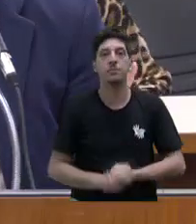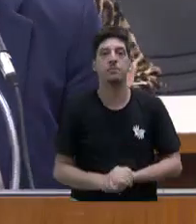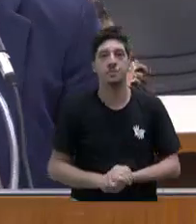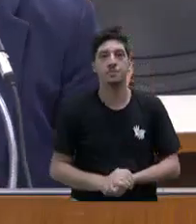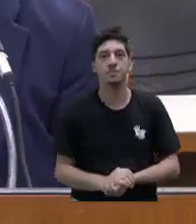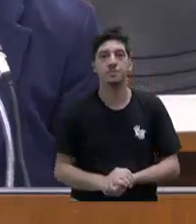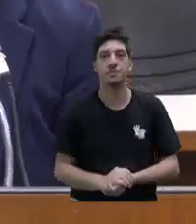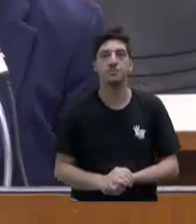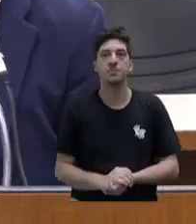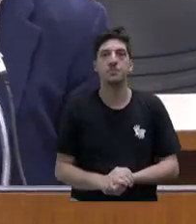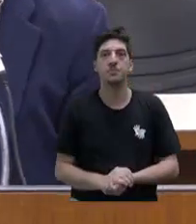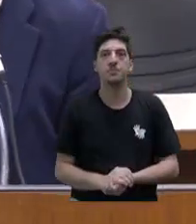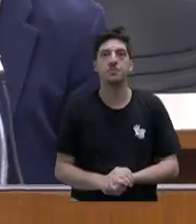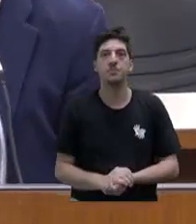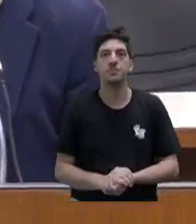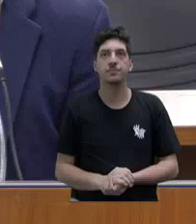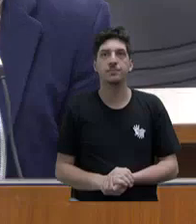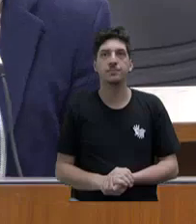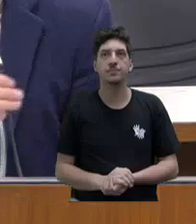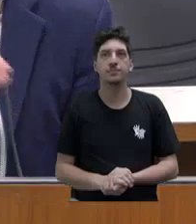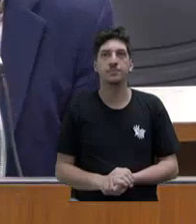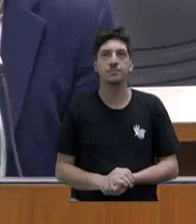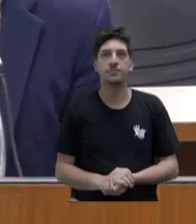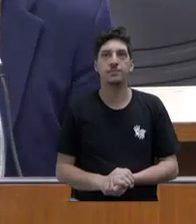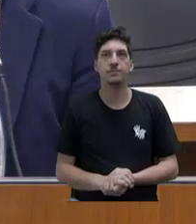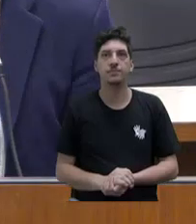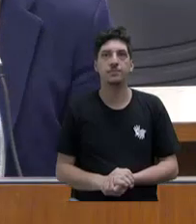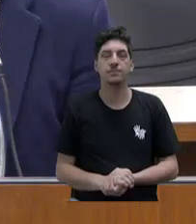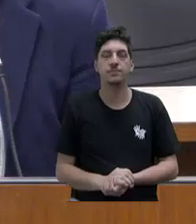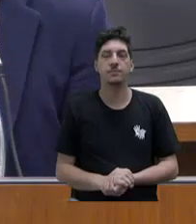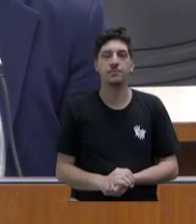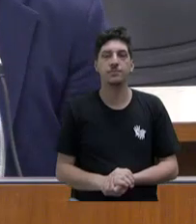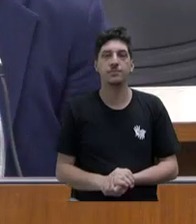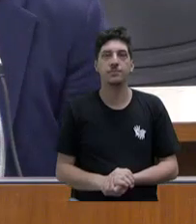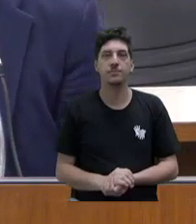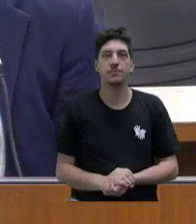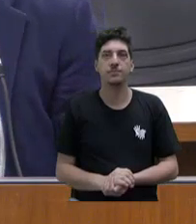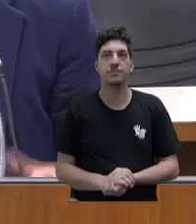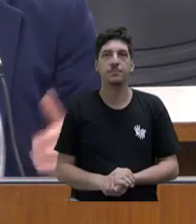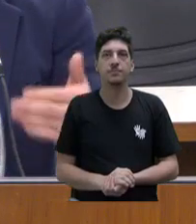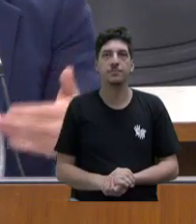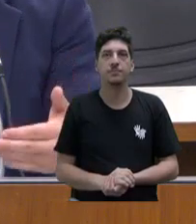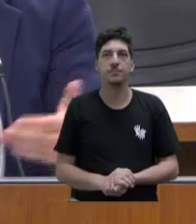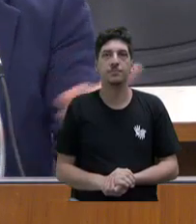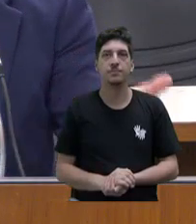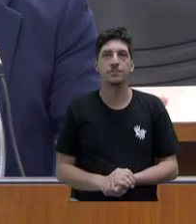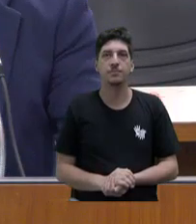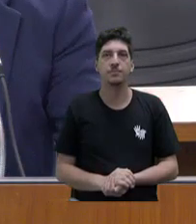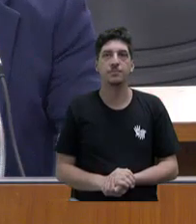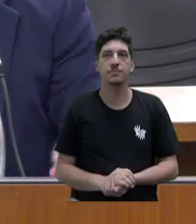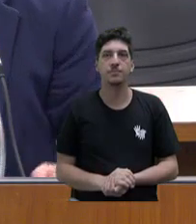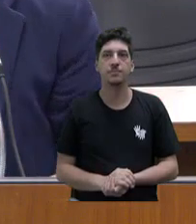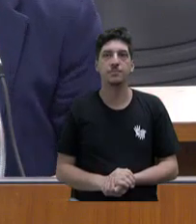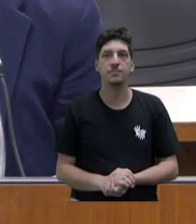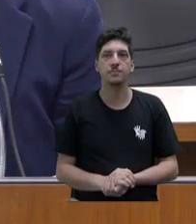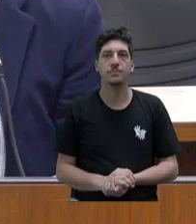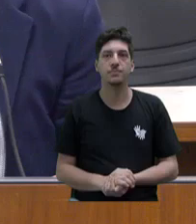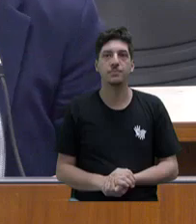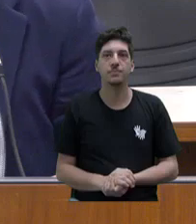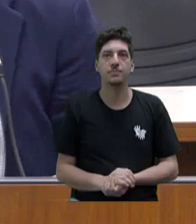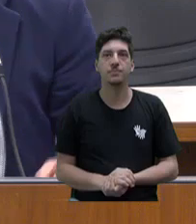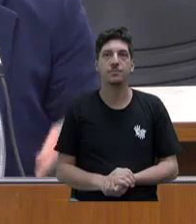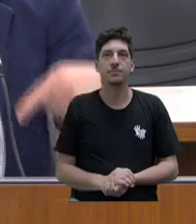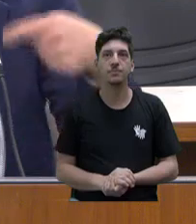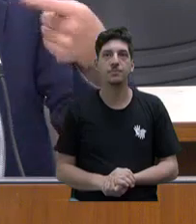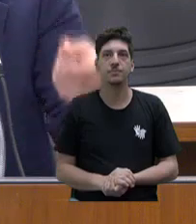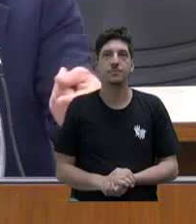um grande espetáculo da fé, assim como são as outras. Então, a nossa casa é a cultura da diversidade. Isso está no Plano